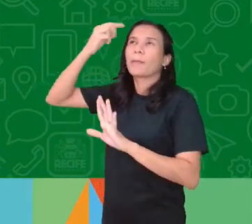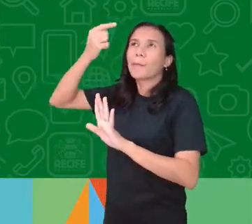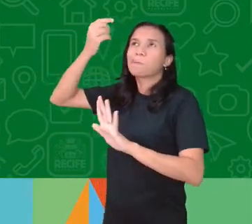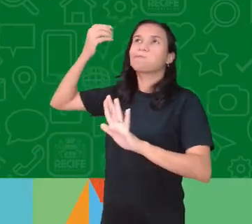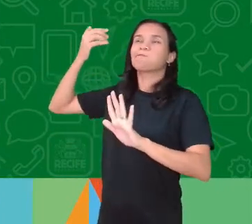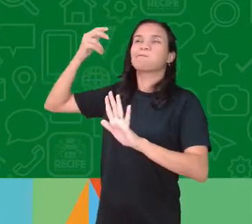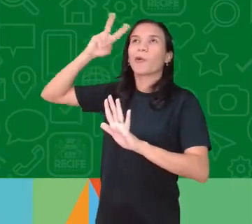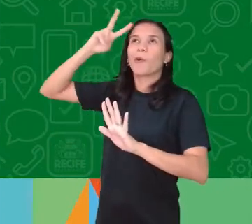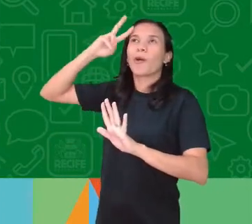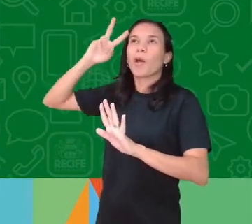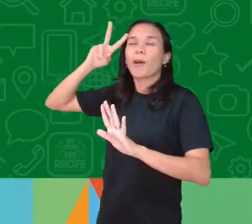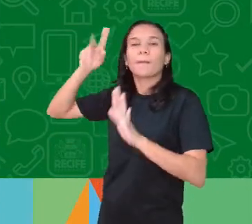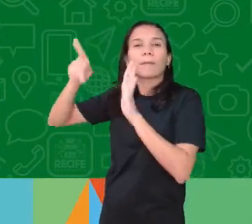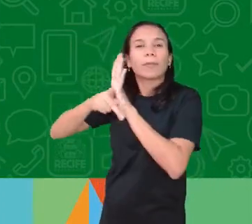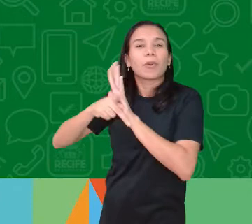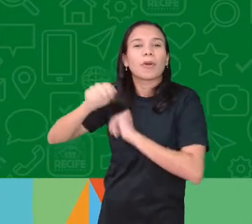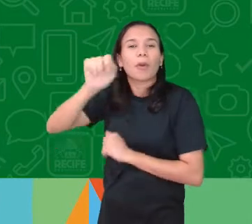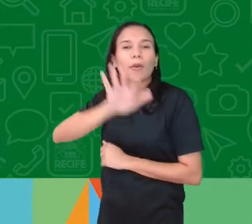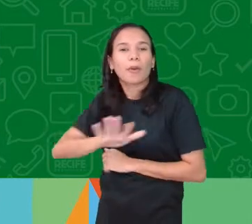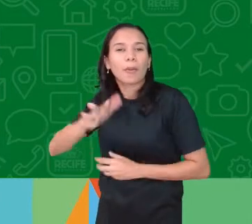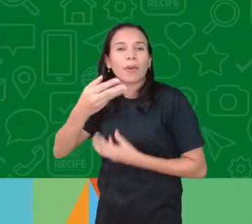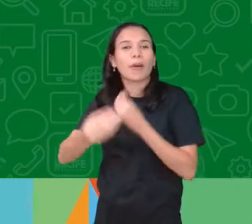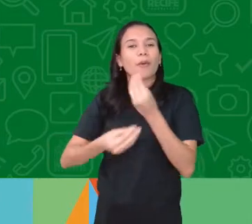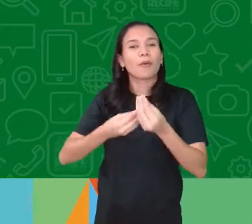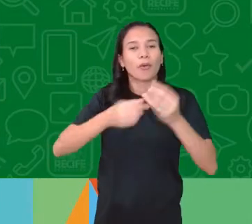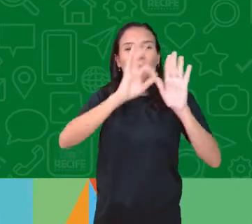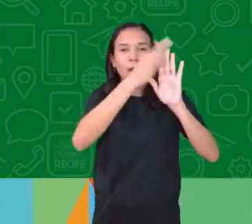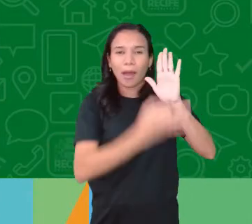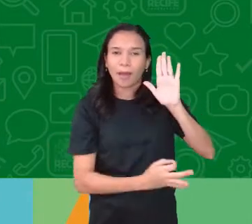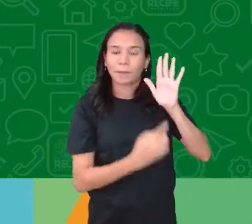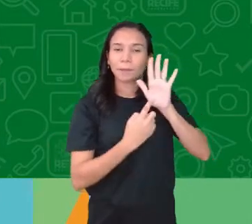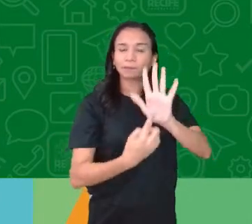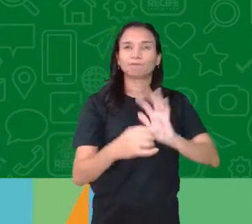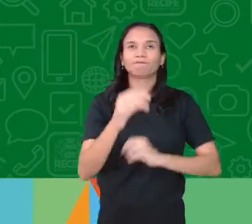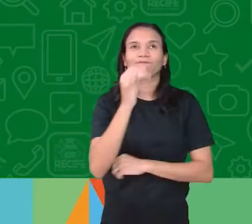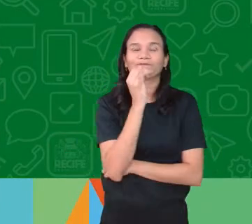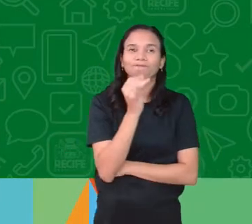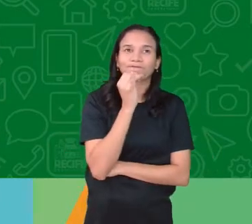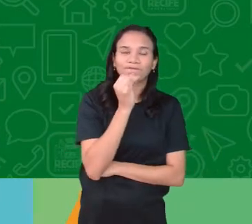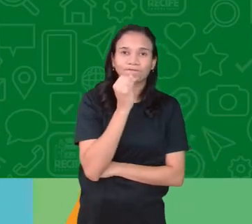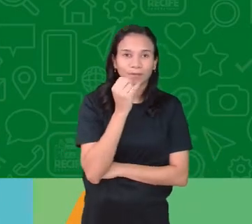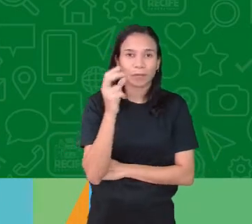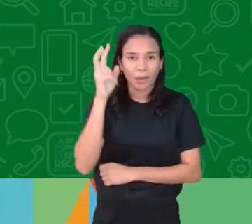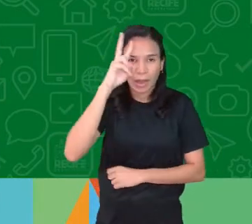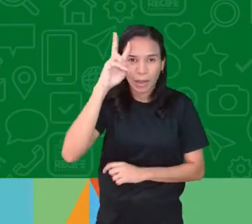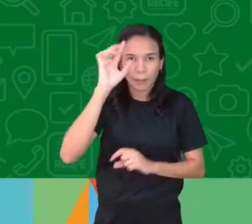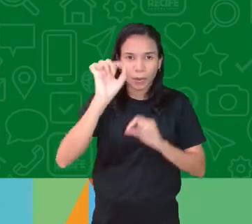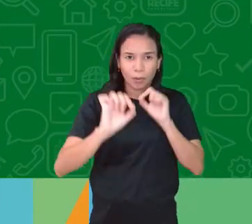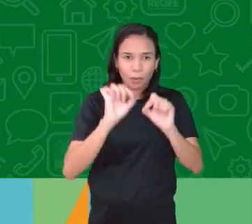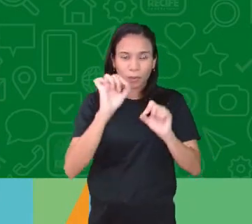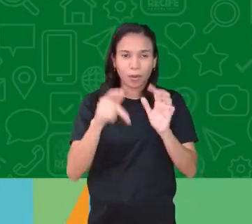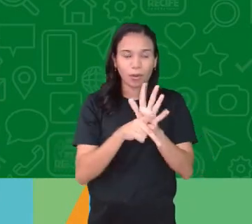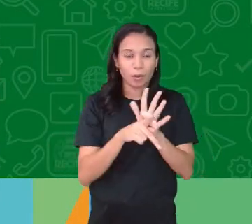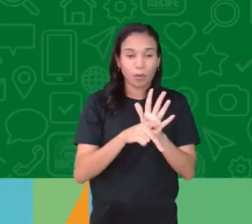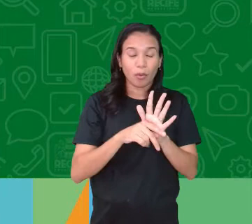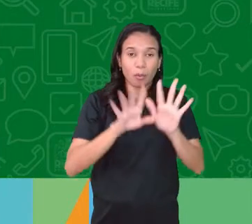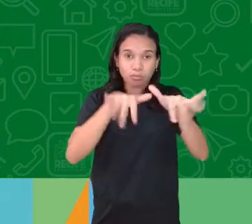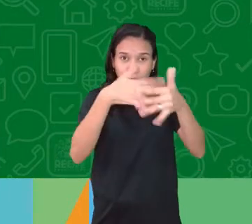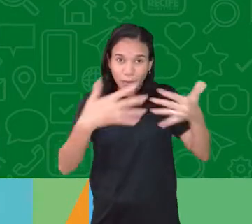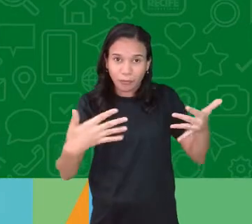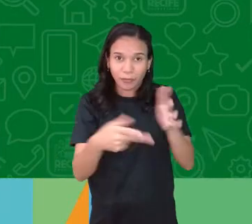que resgata ali o que aquele enredo quer passar. Então, por exemplo, voltando aí para essa questão desse espetáculo da